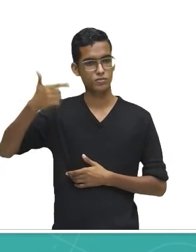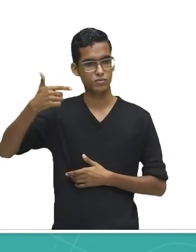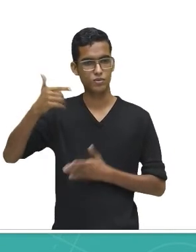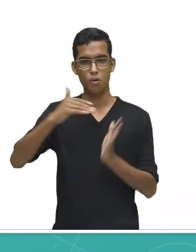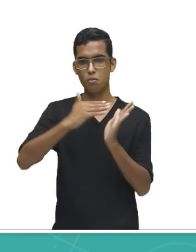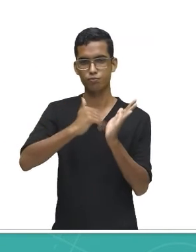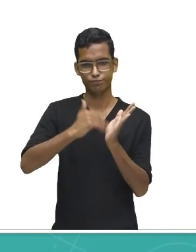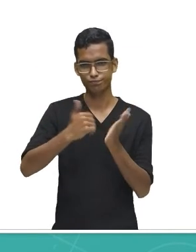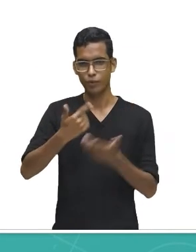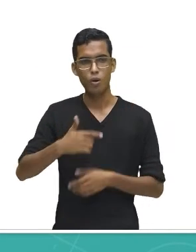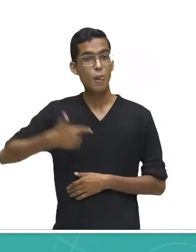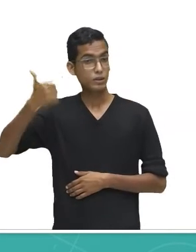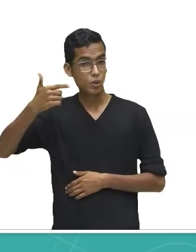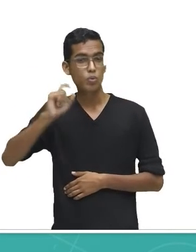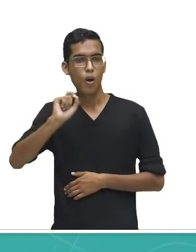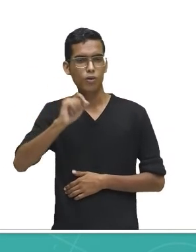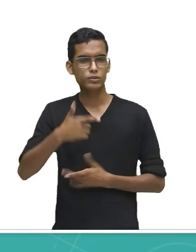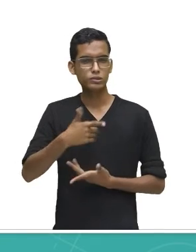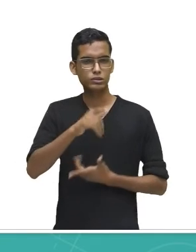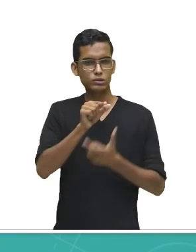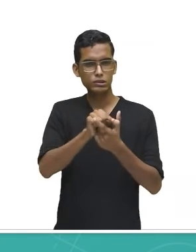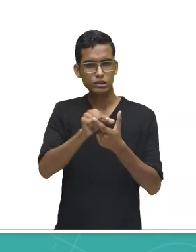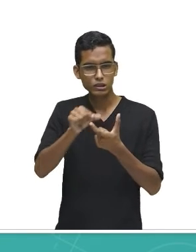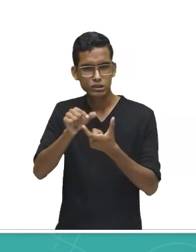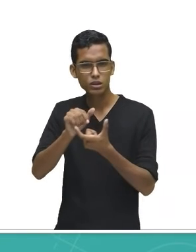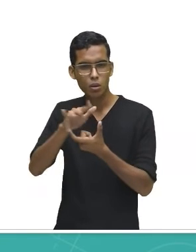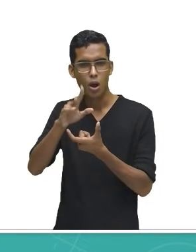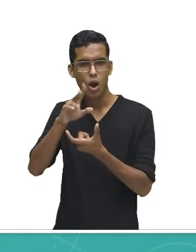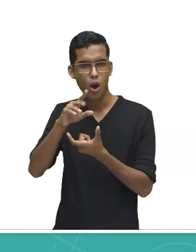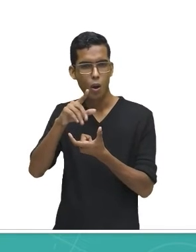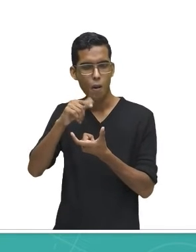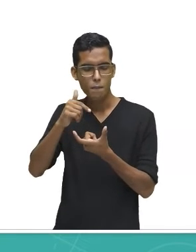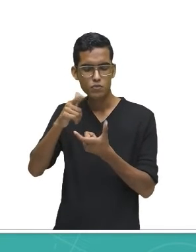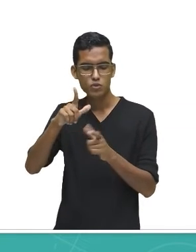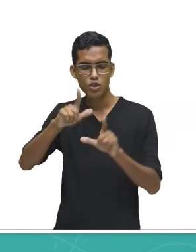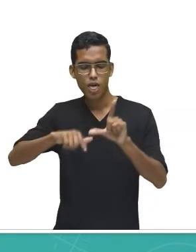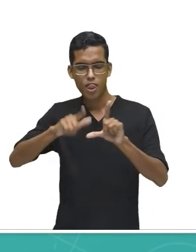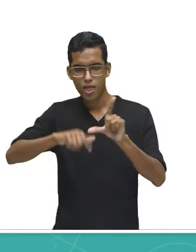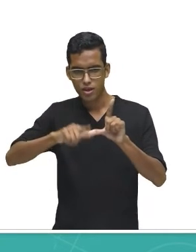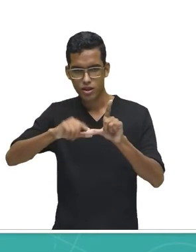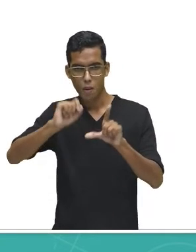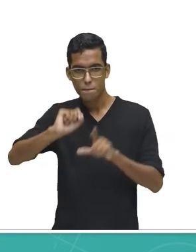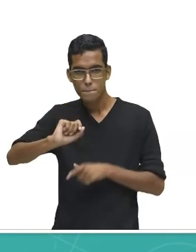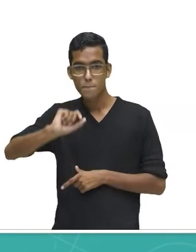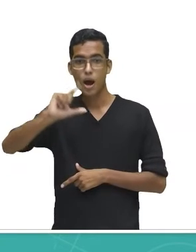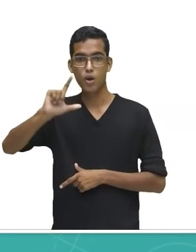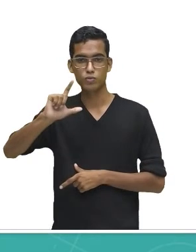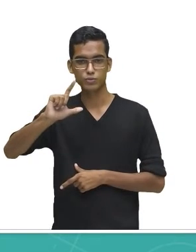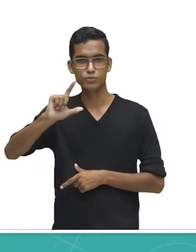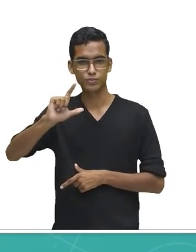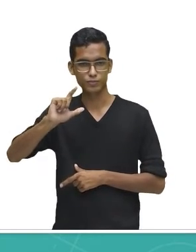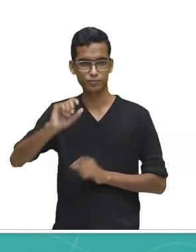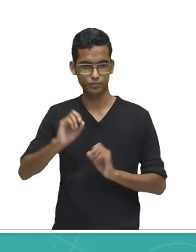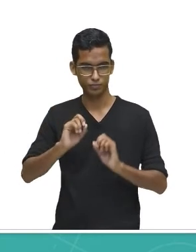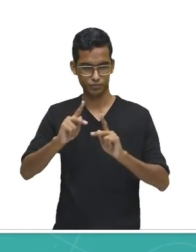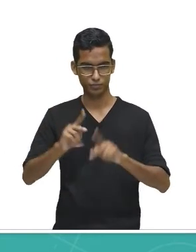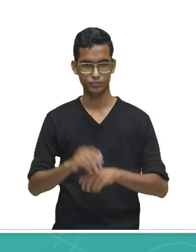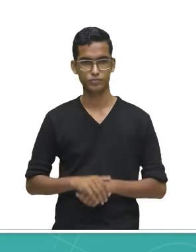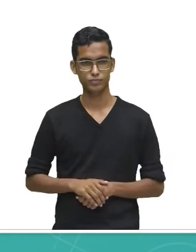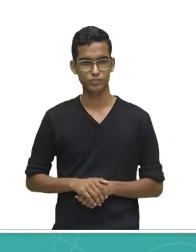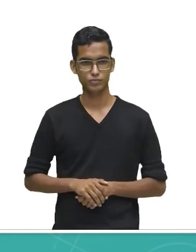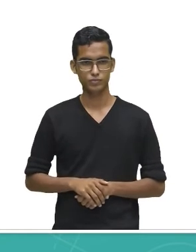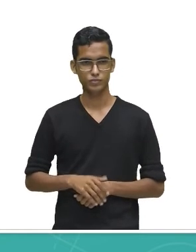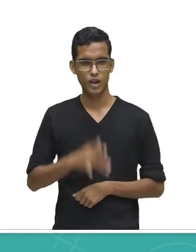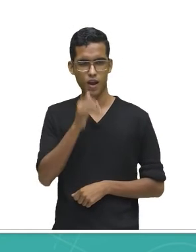por letras maiúsculas destacadas, para você saber qual é a sílaba tônica, tá?